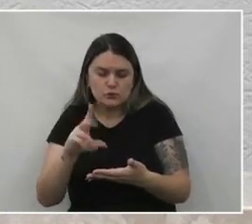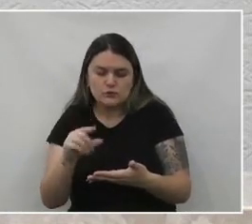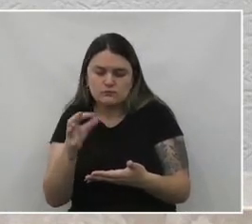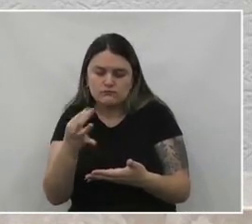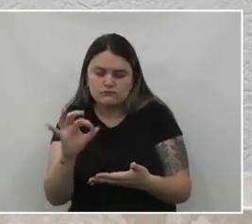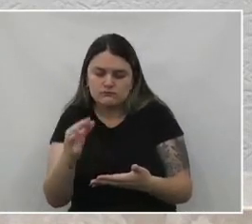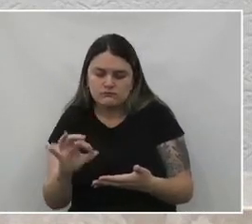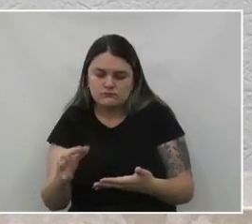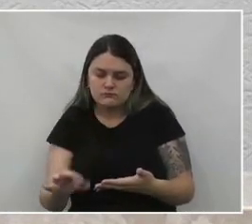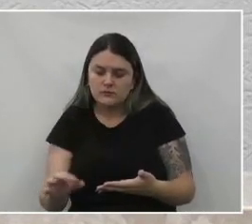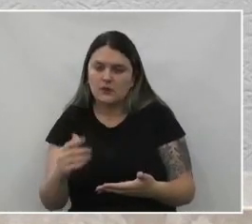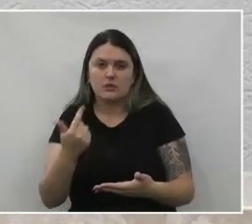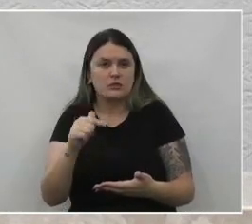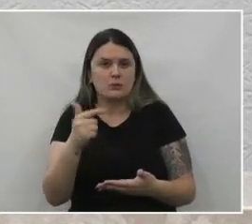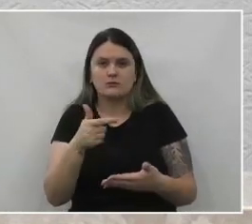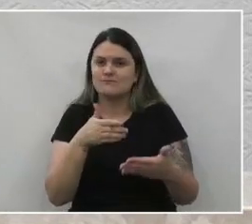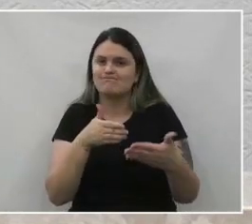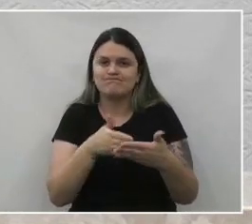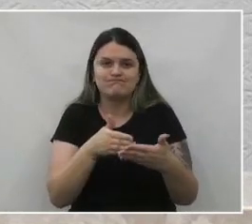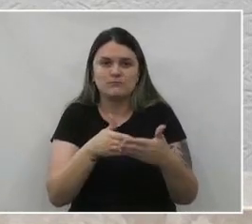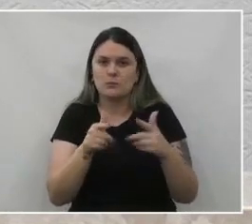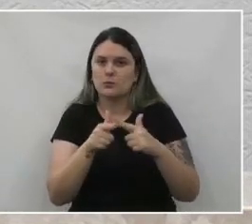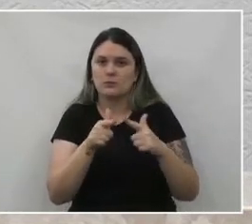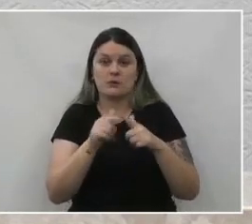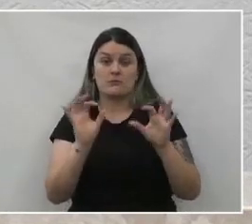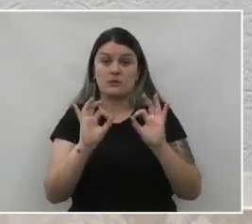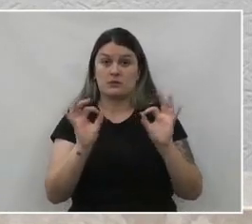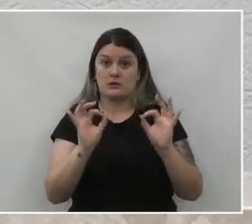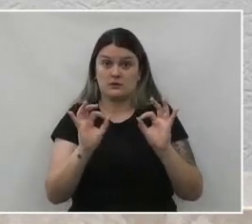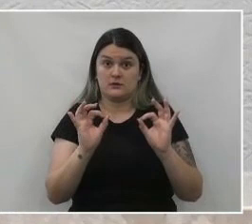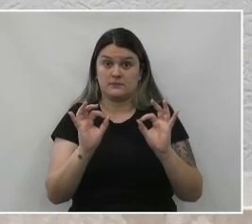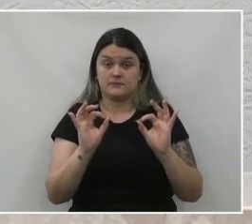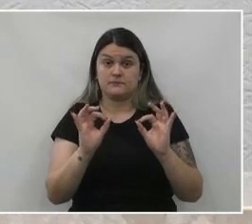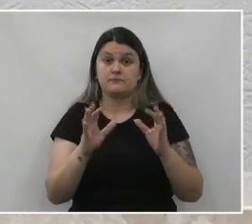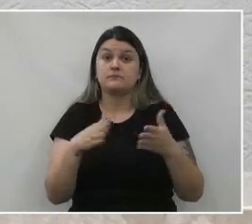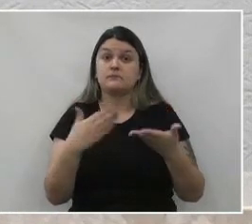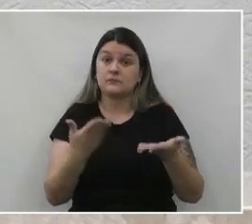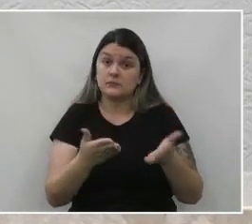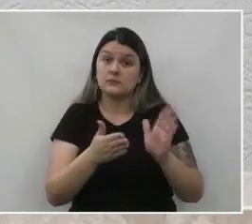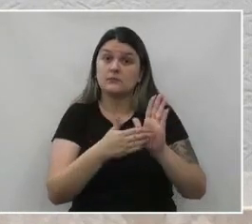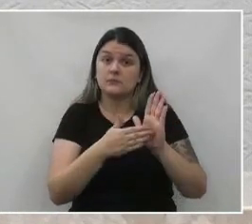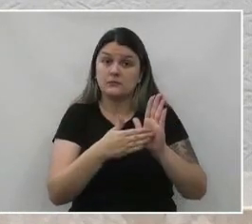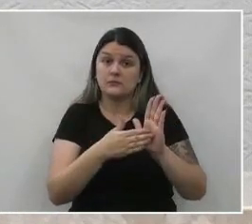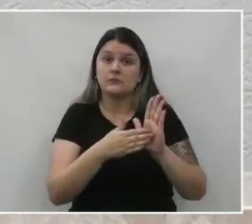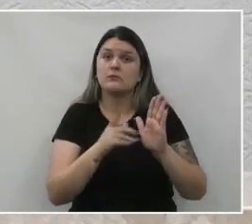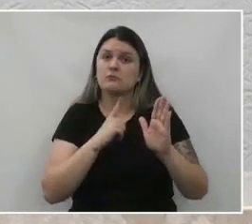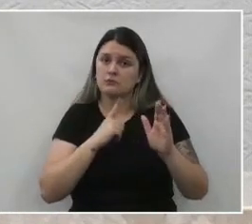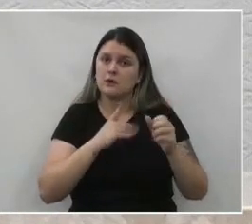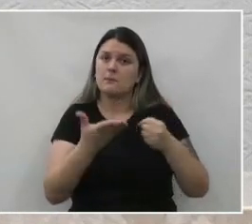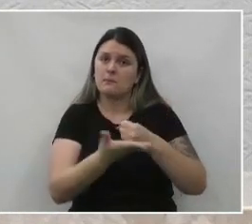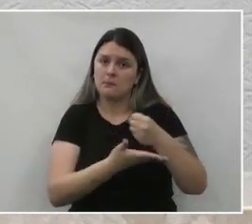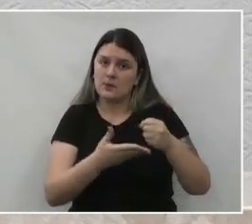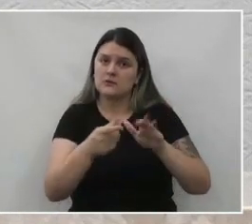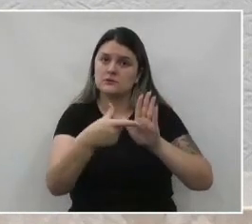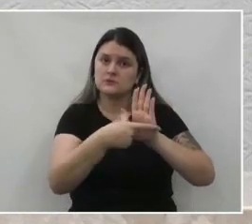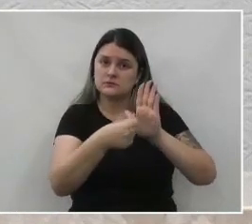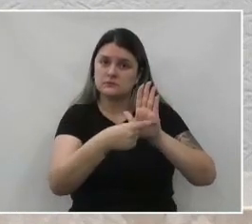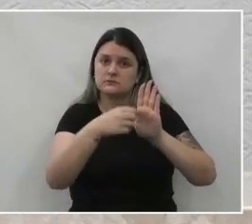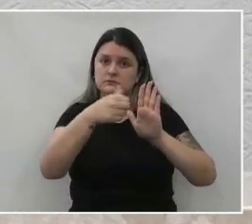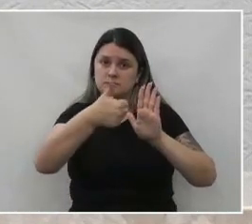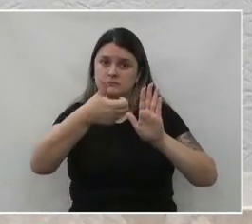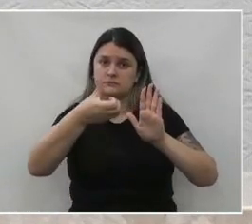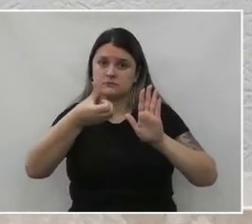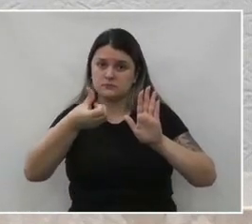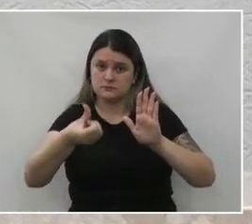exame, não apontou restrição à regularidade das contas. Diante do exposto, com fundamento no artigo 16, inciso